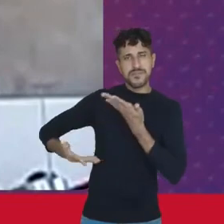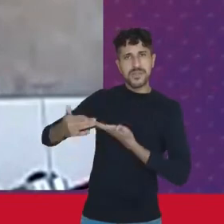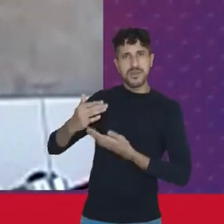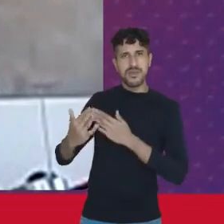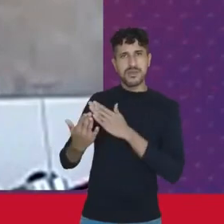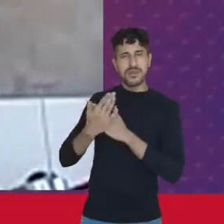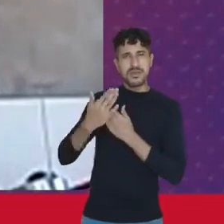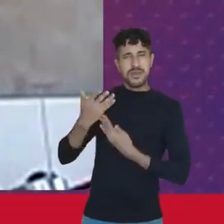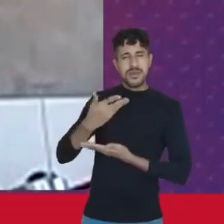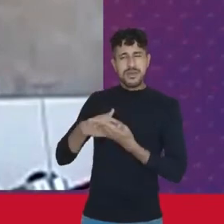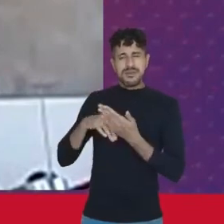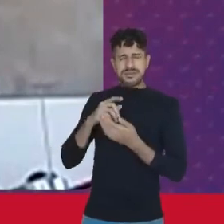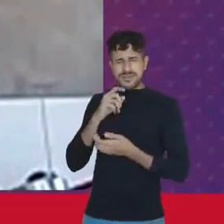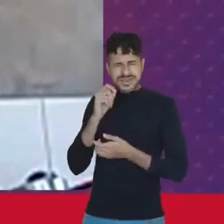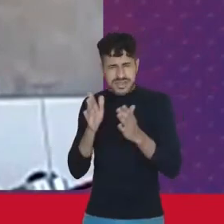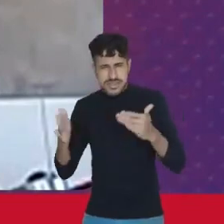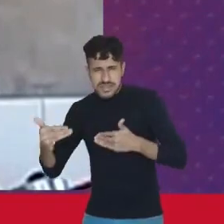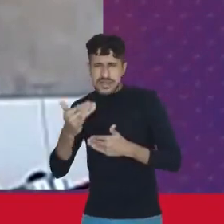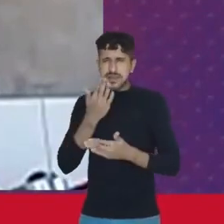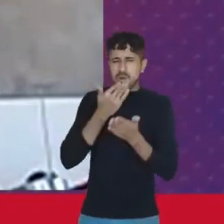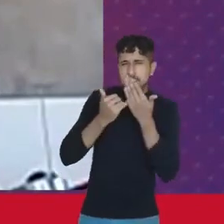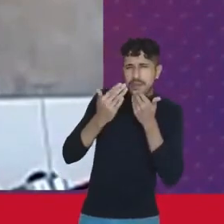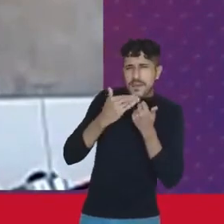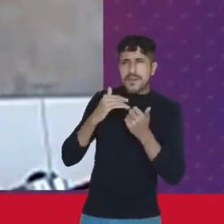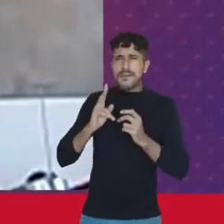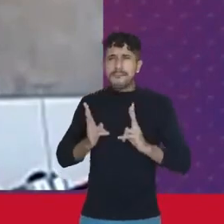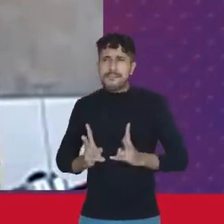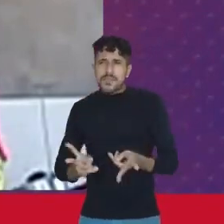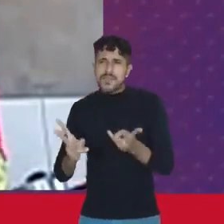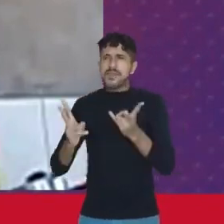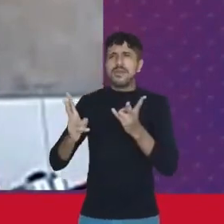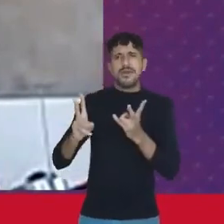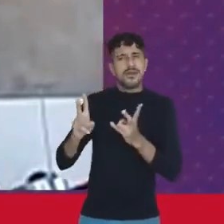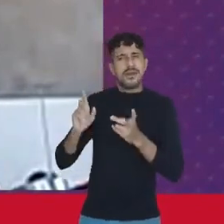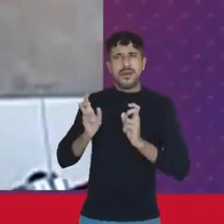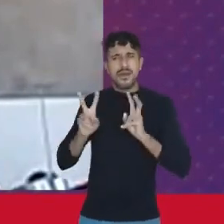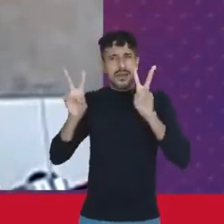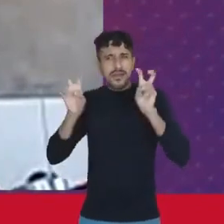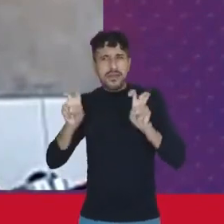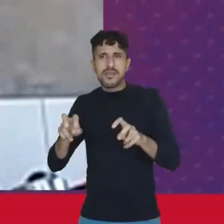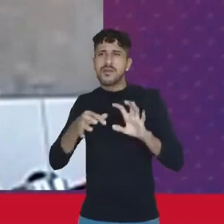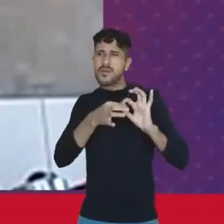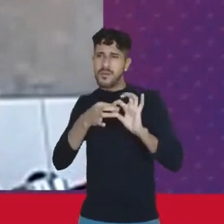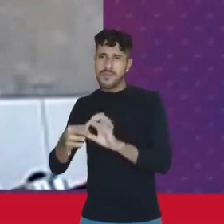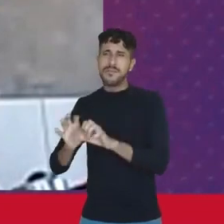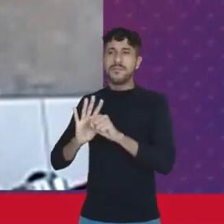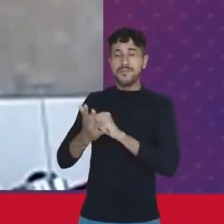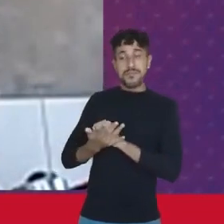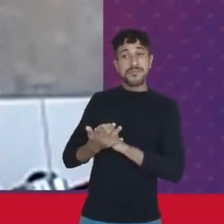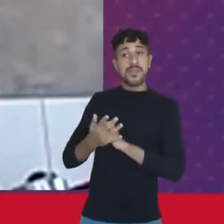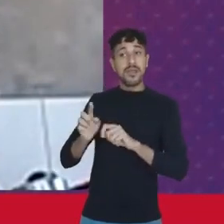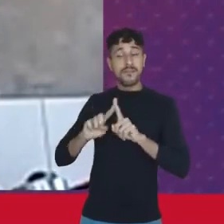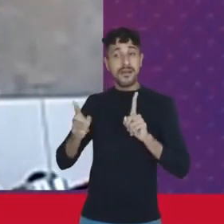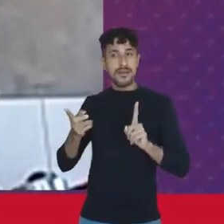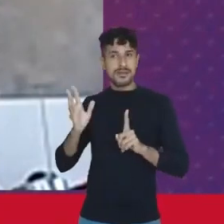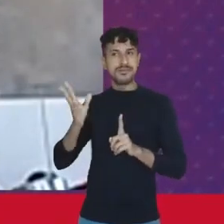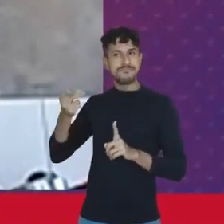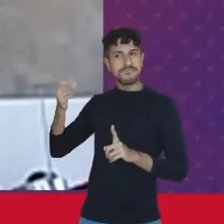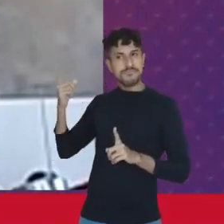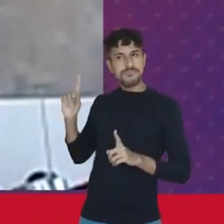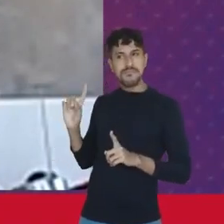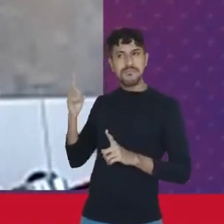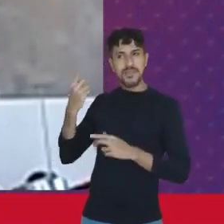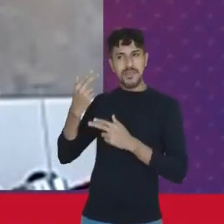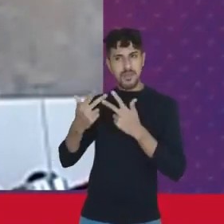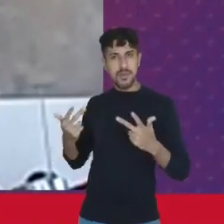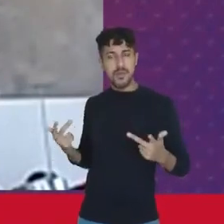me dão ajuda, me dão uma cesta básica. E eu estou vivendo assim, devido à pandemia. Faz um tempinho já. A primeira vez